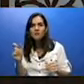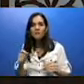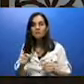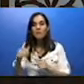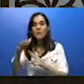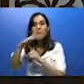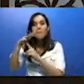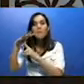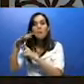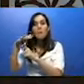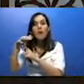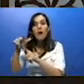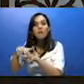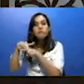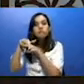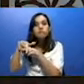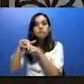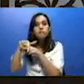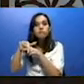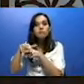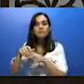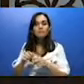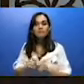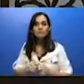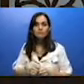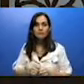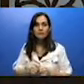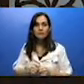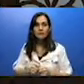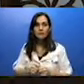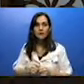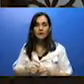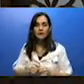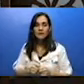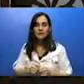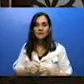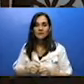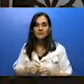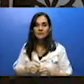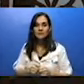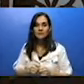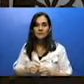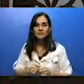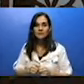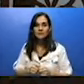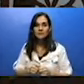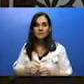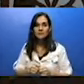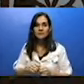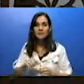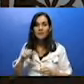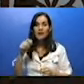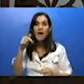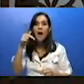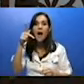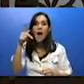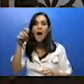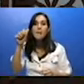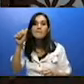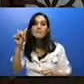assim ó parque vamos ver como vai ficar a